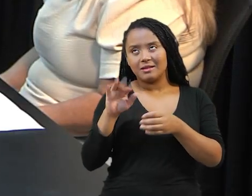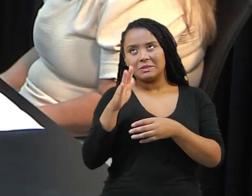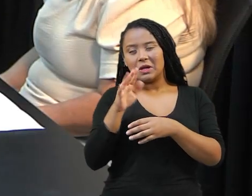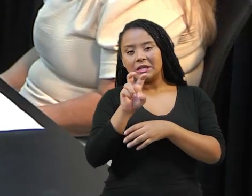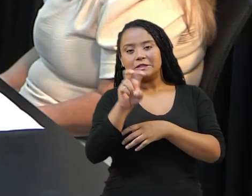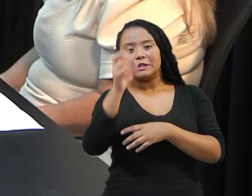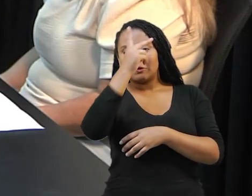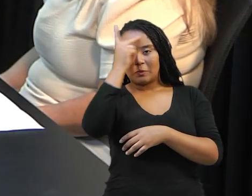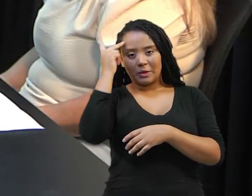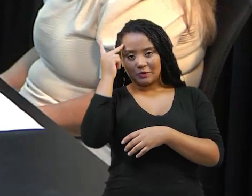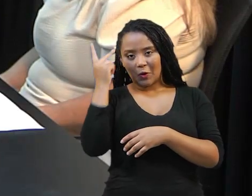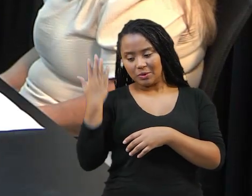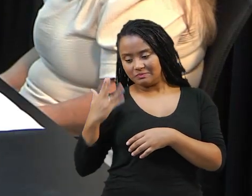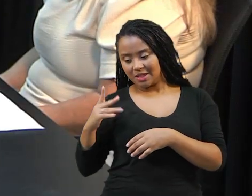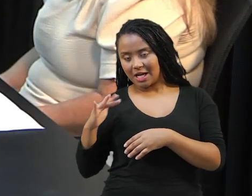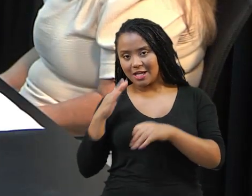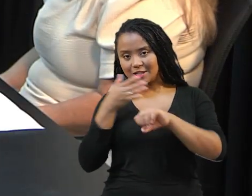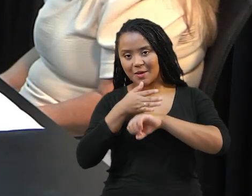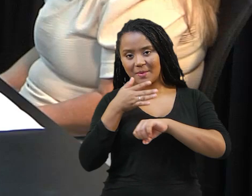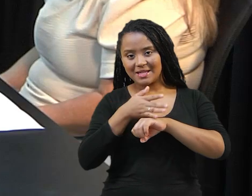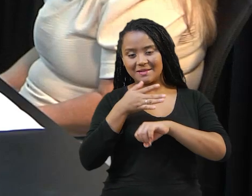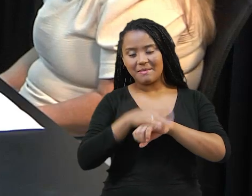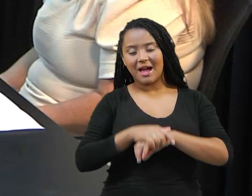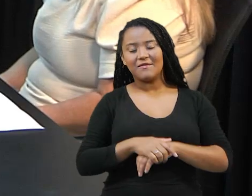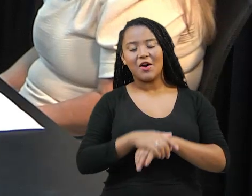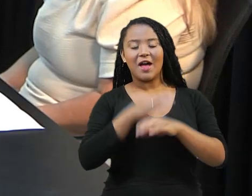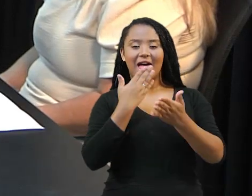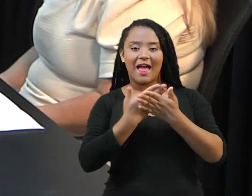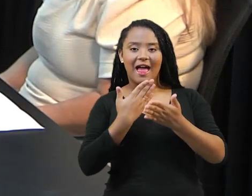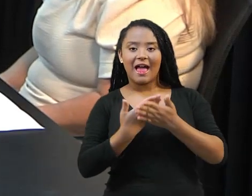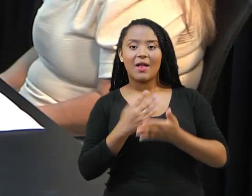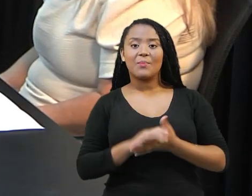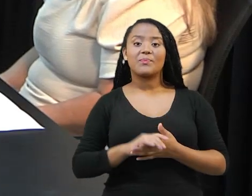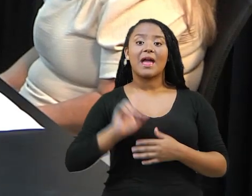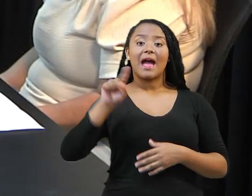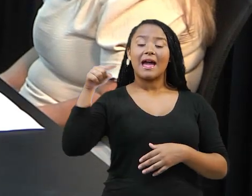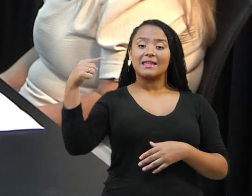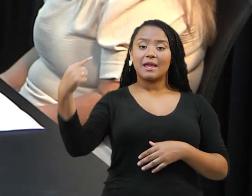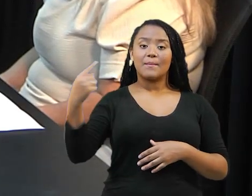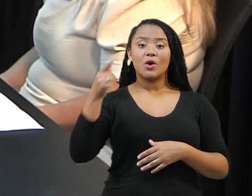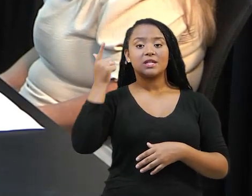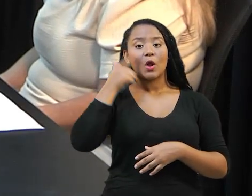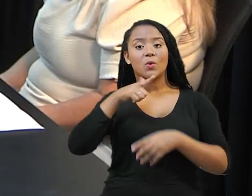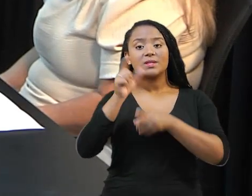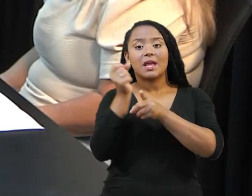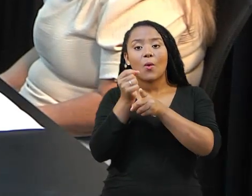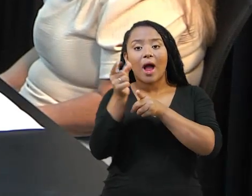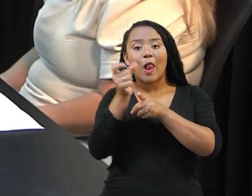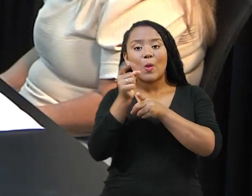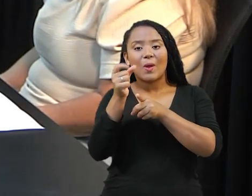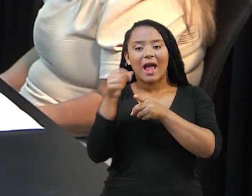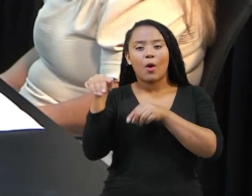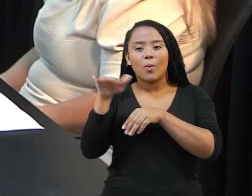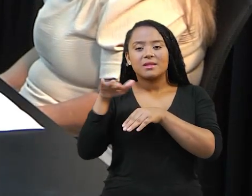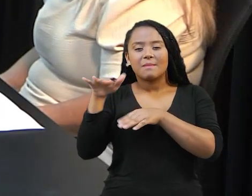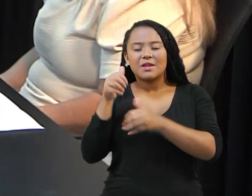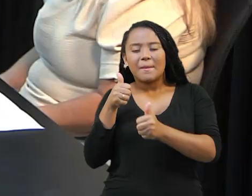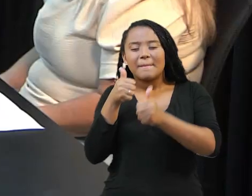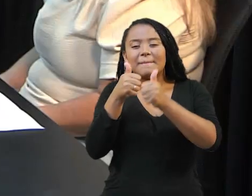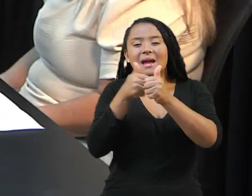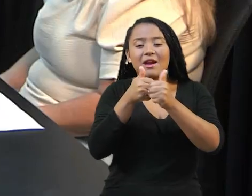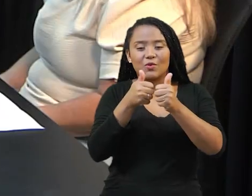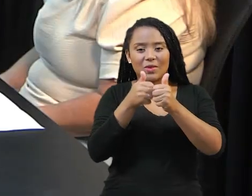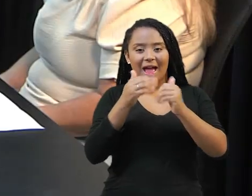na igreja Nossa Senhora Aparecida. Alugou ali um espaçozinho na igreja e montou a escola lá. E depois ela